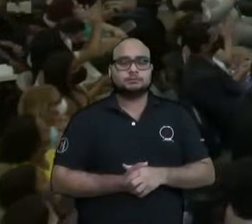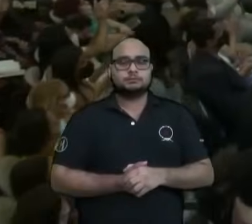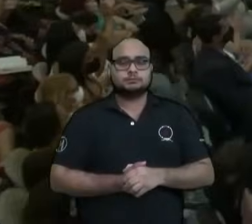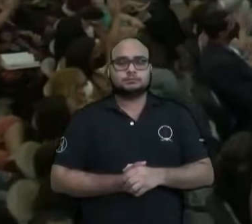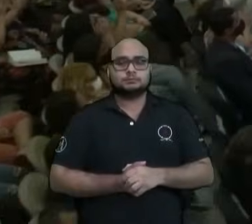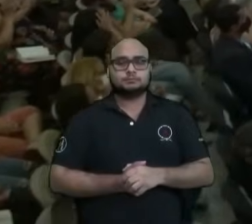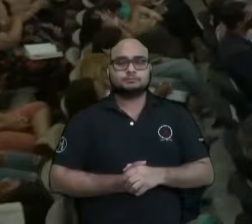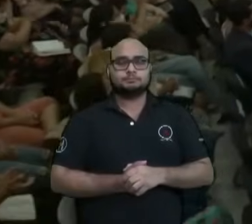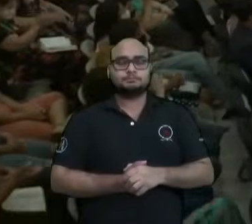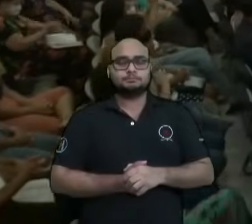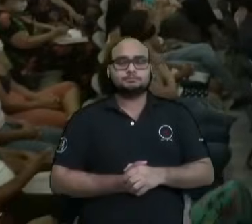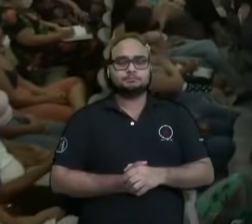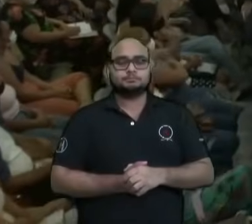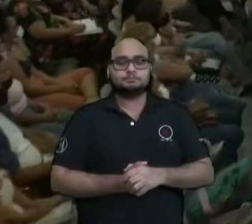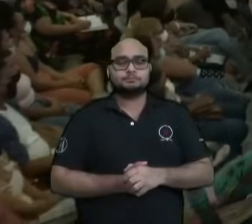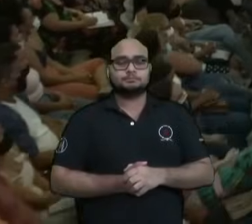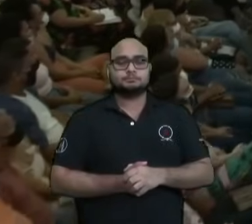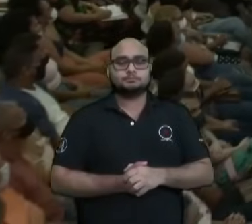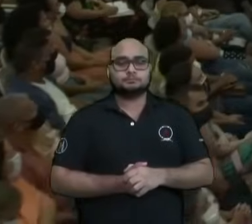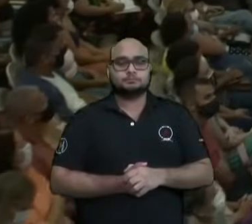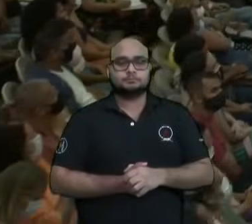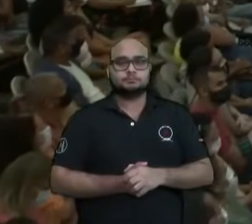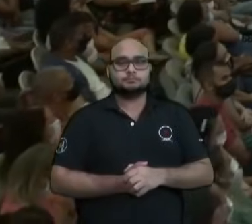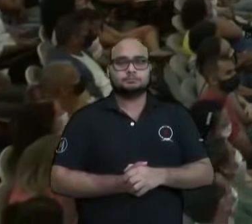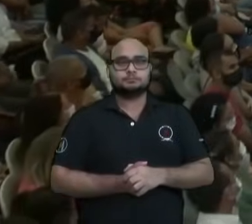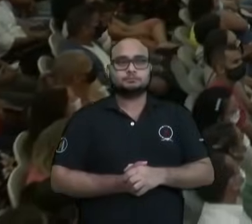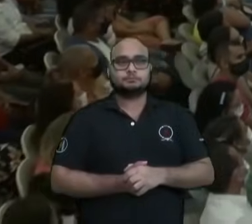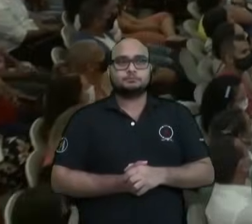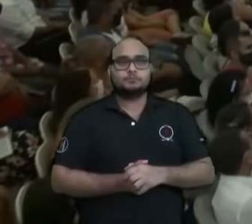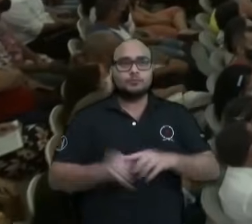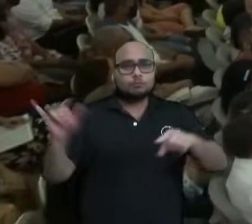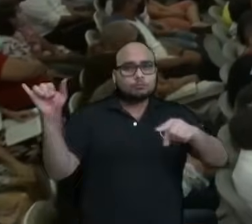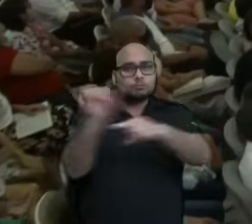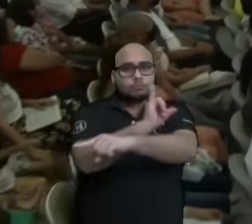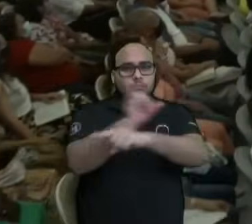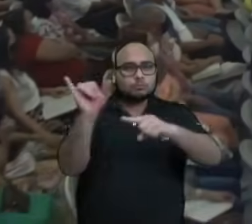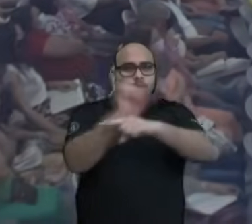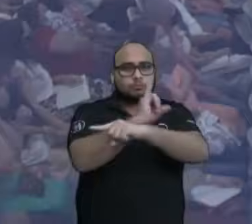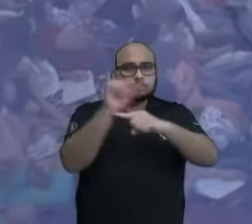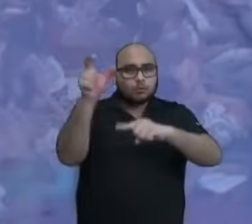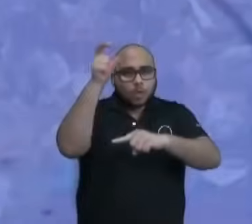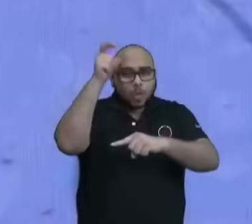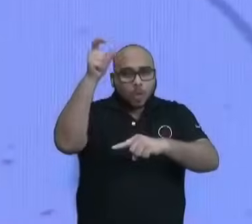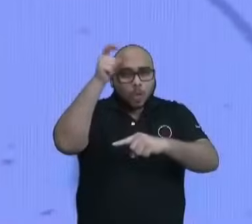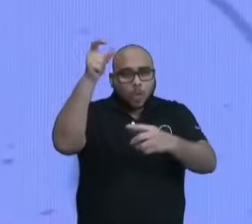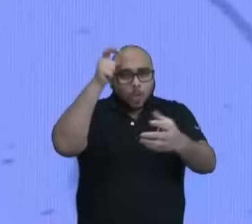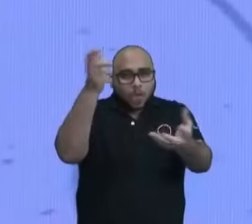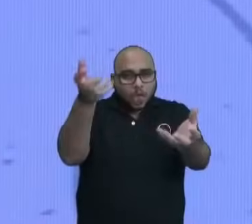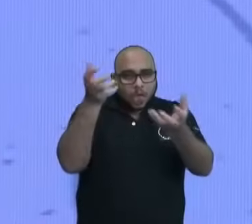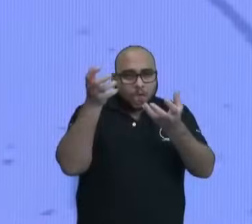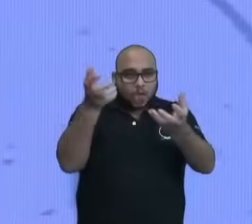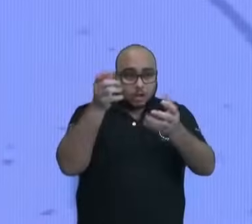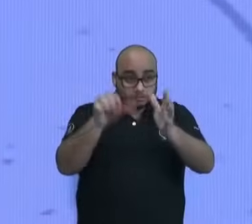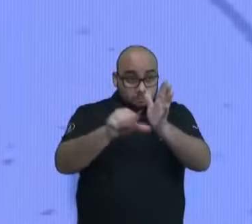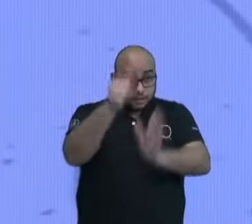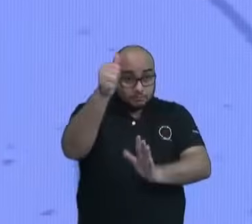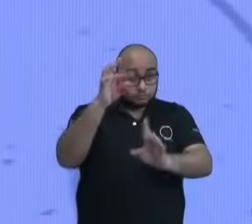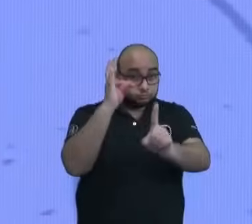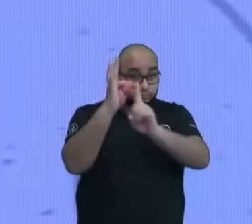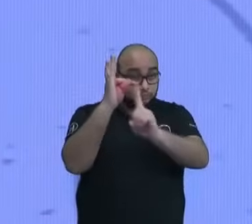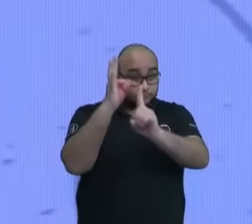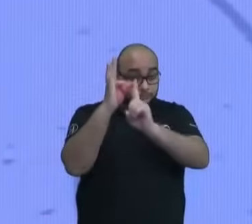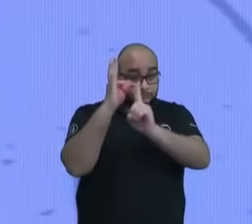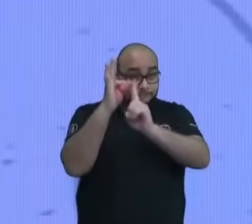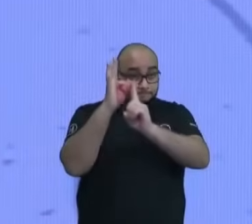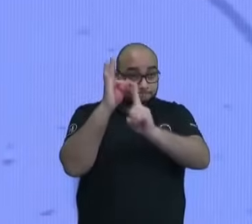igreja uma das aremas de satanás nos últimos tempos Primeira Timóteo 4:1 o espírito diz que